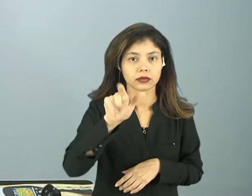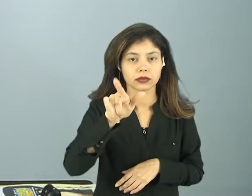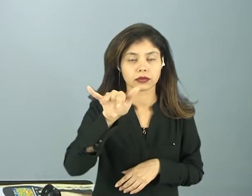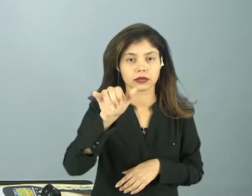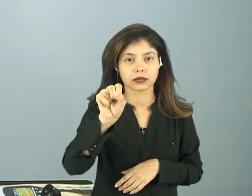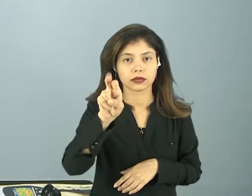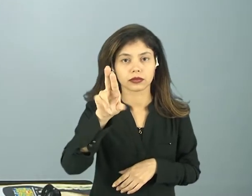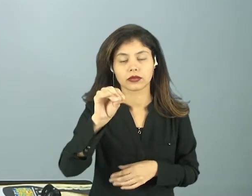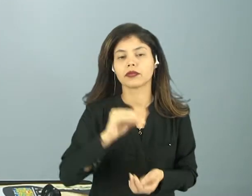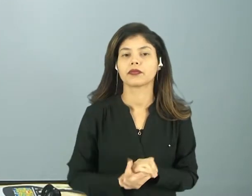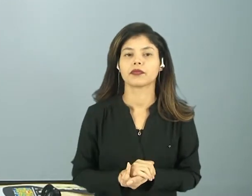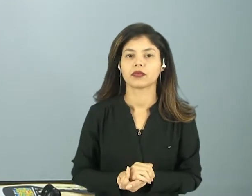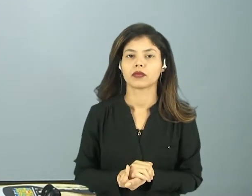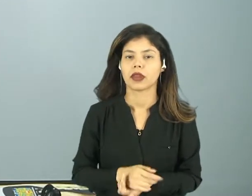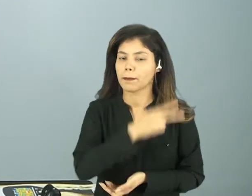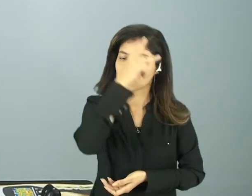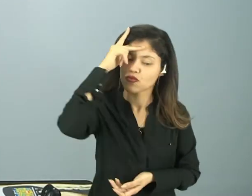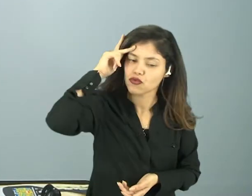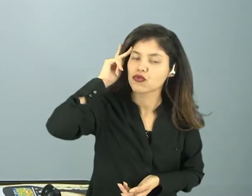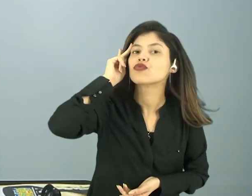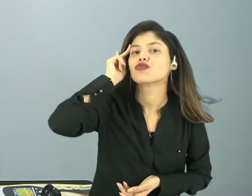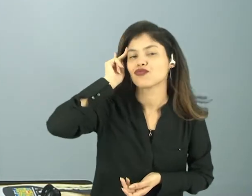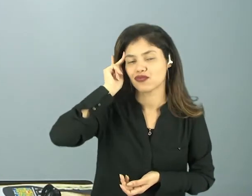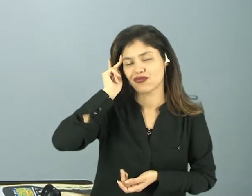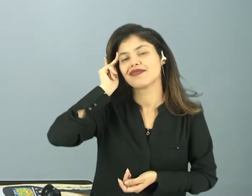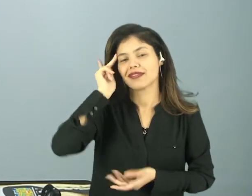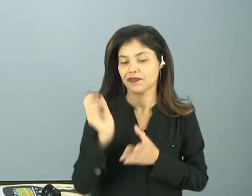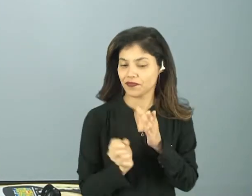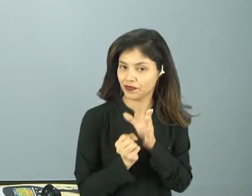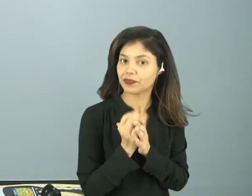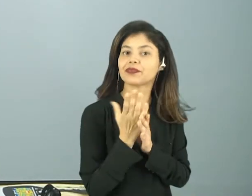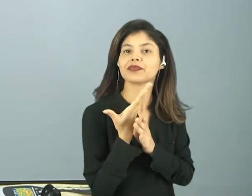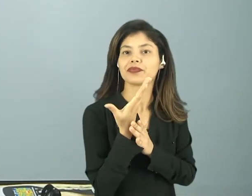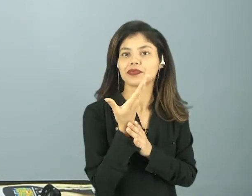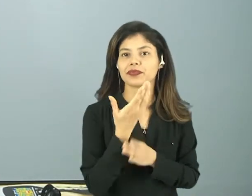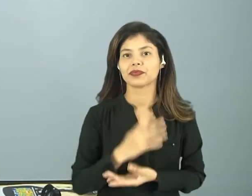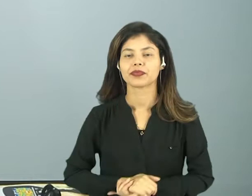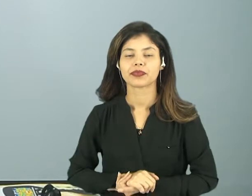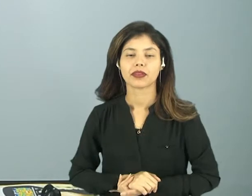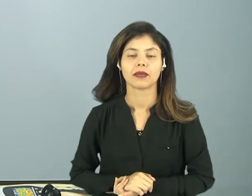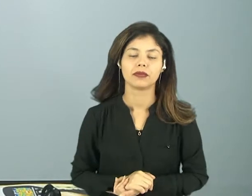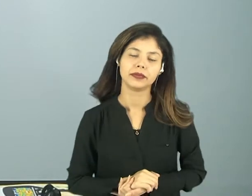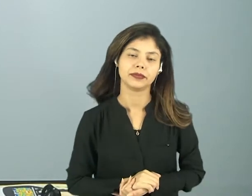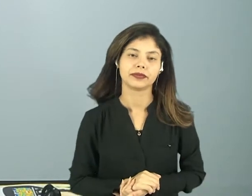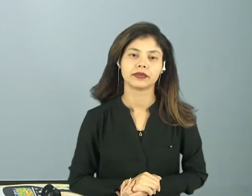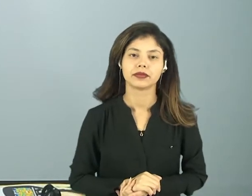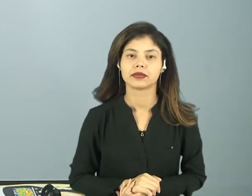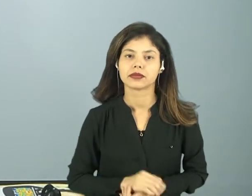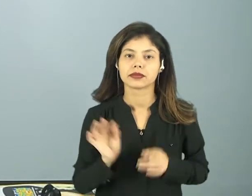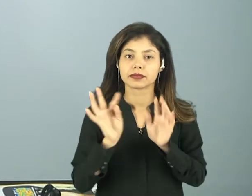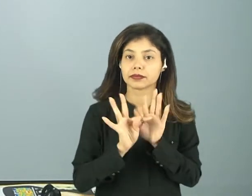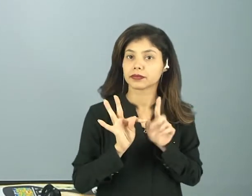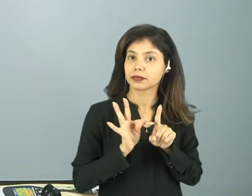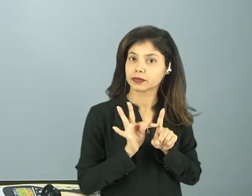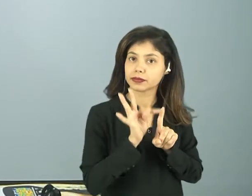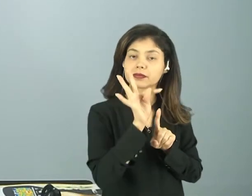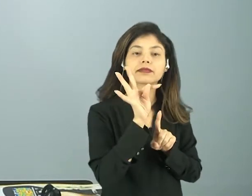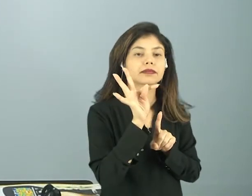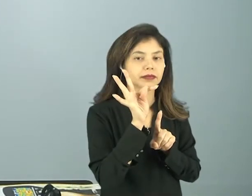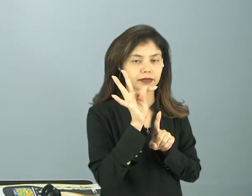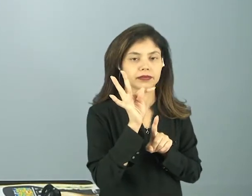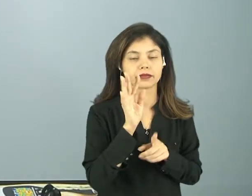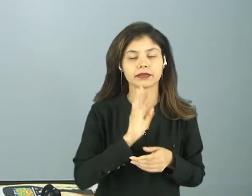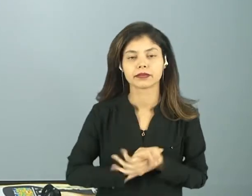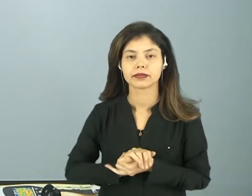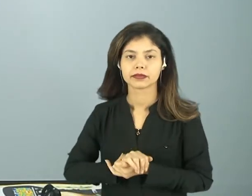em homenagem ao seu inventor, quem inventou, esta forma de medir a